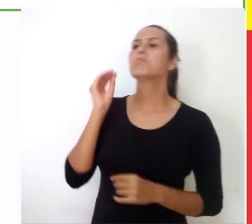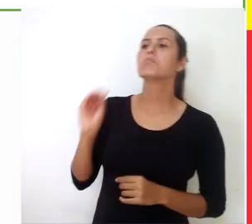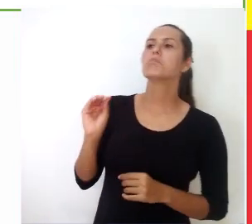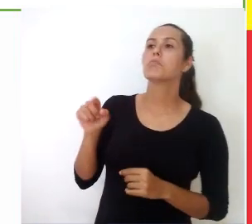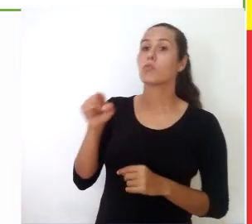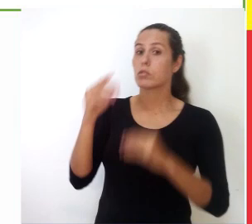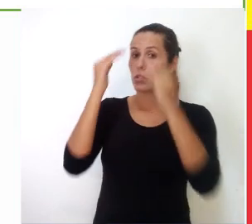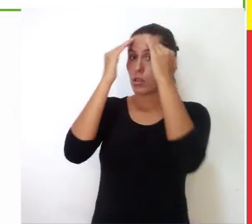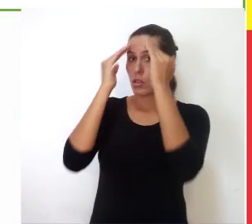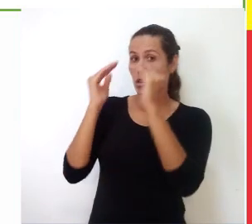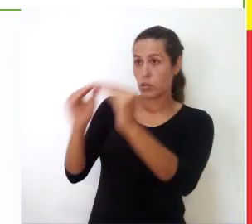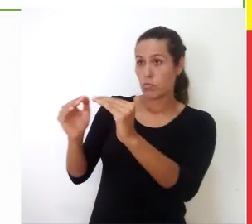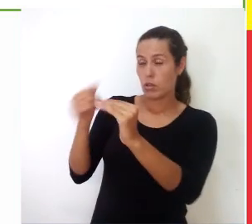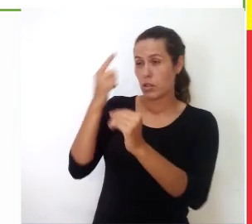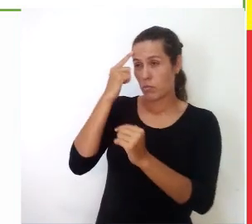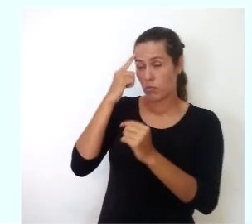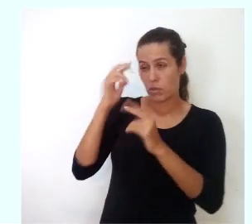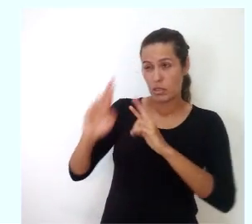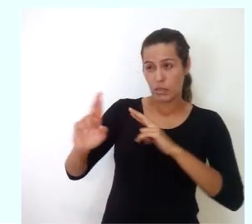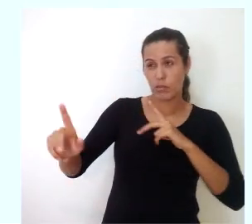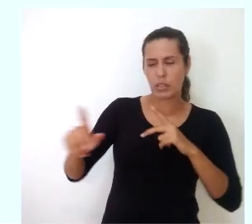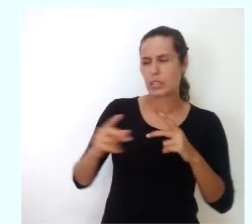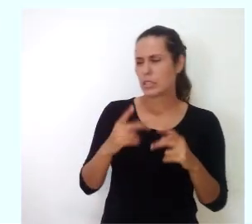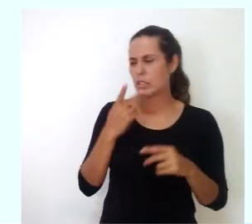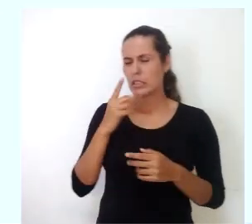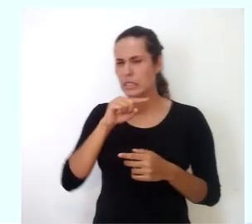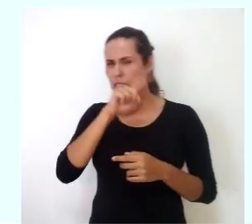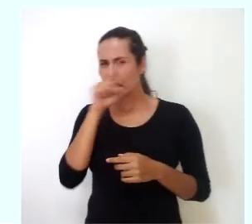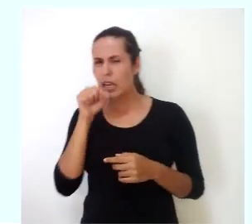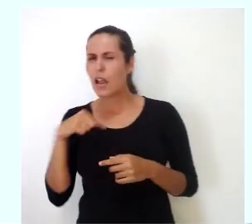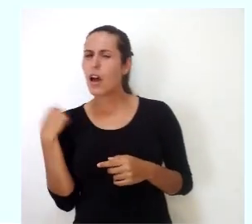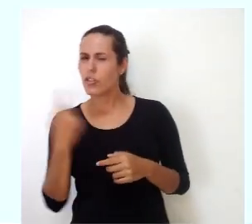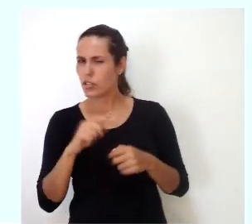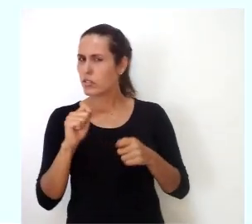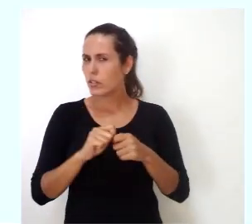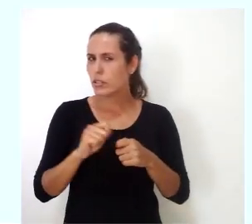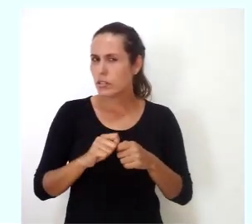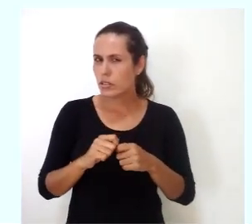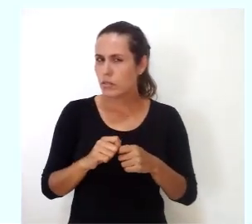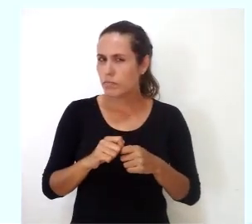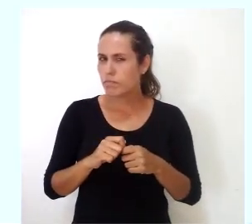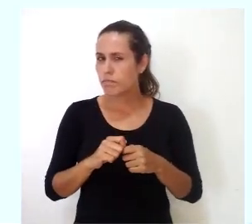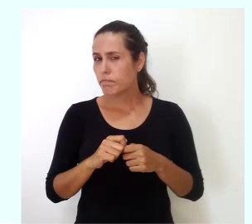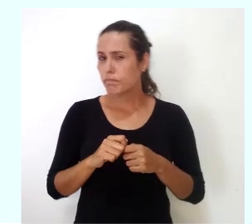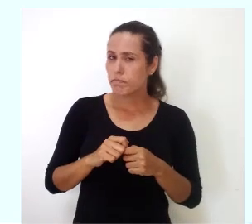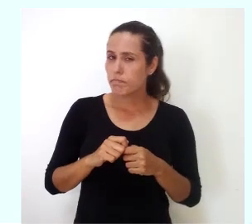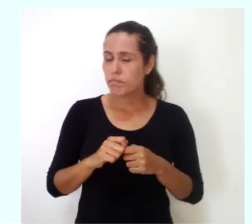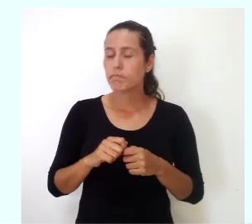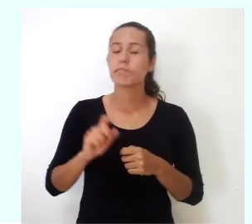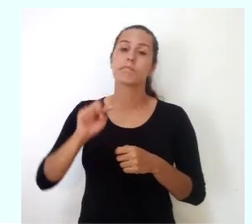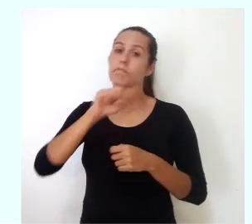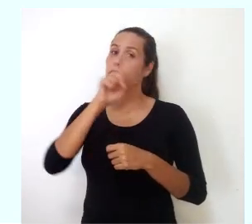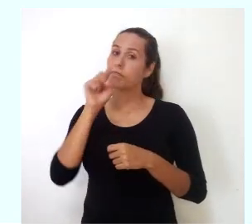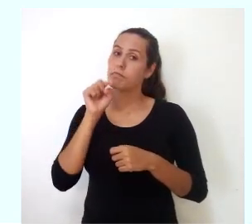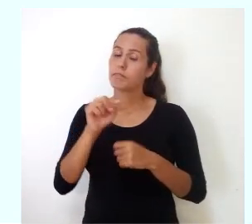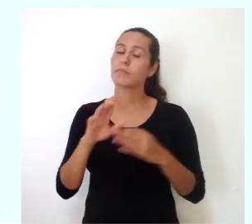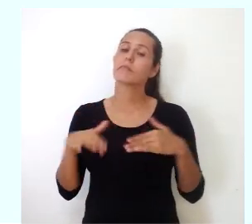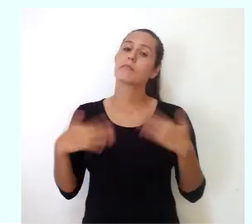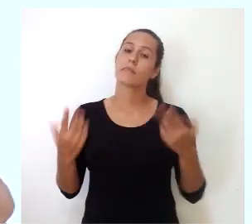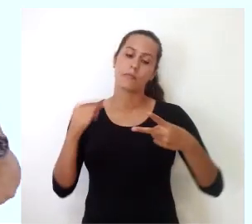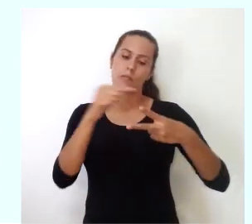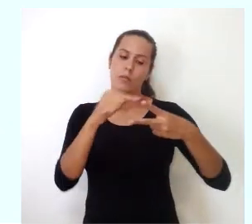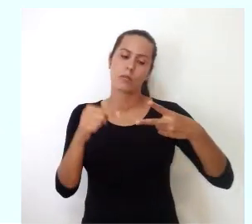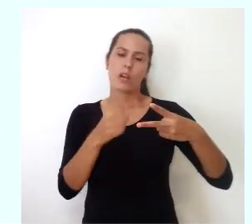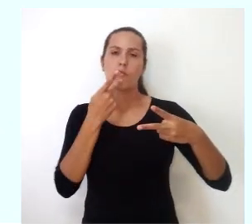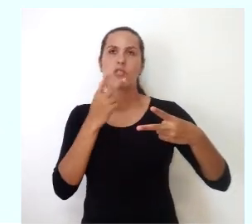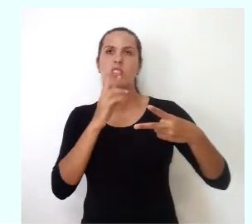diferente. Será que realmente estamos fazendo isso? Então são 2 questões, certo? Que não é para você responder